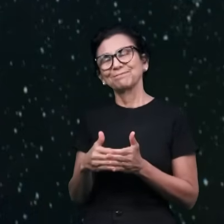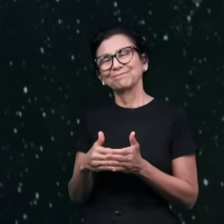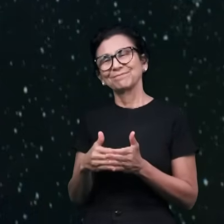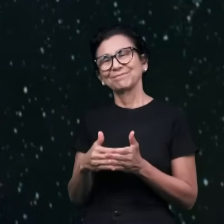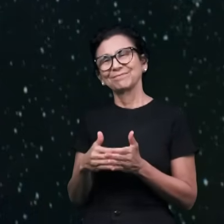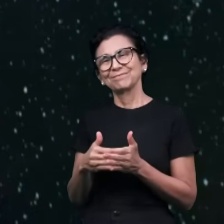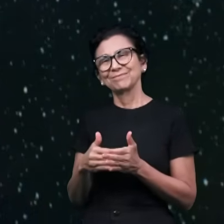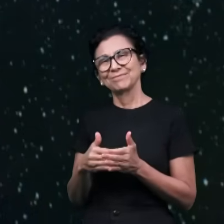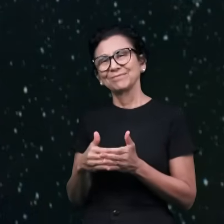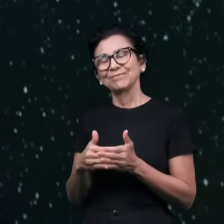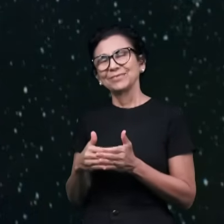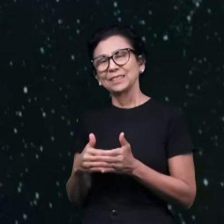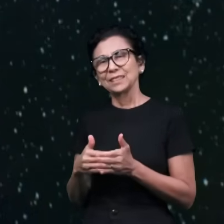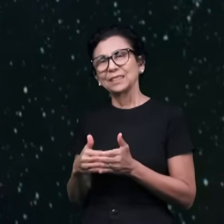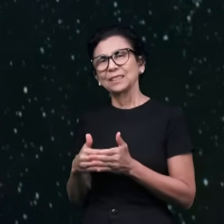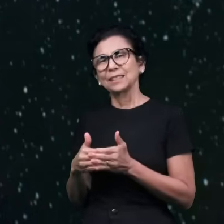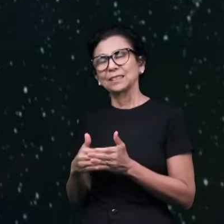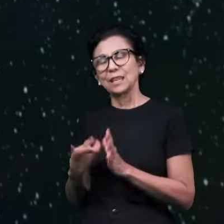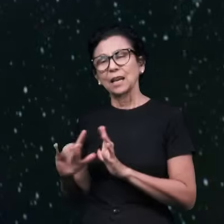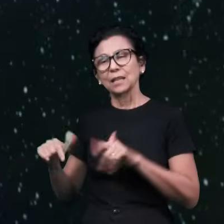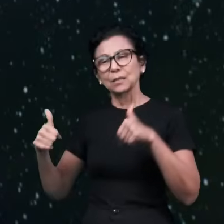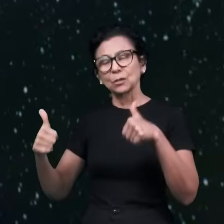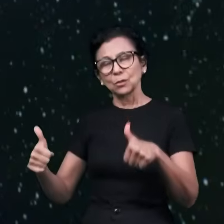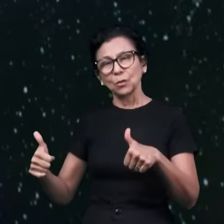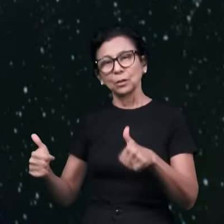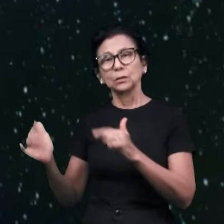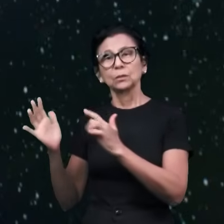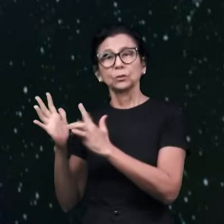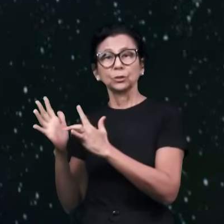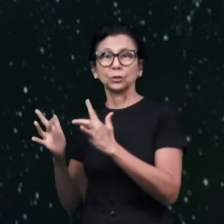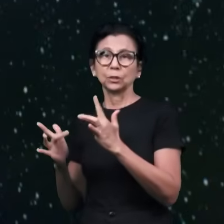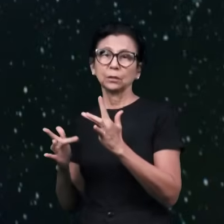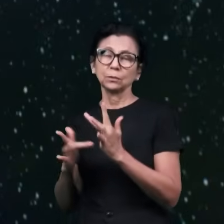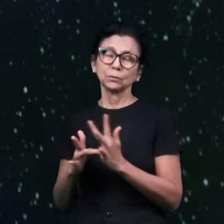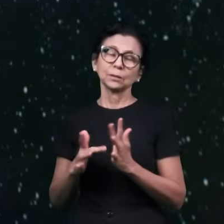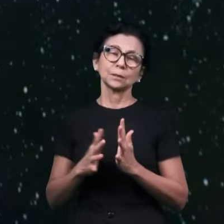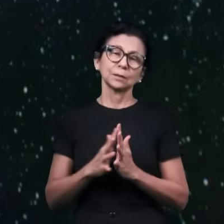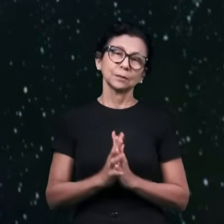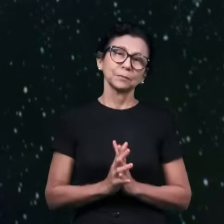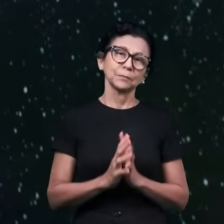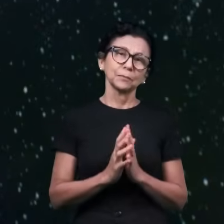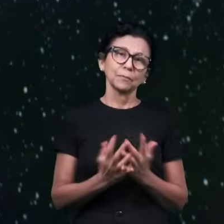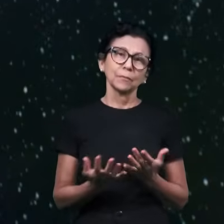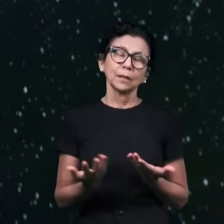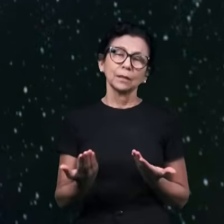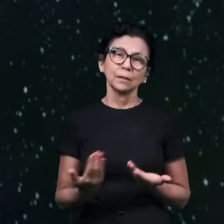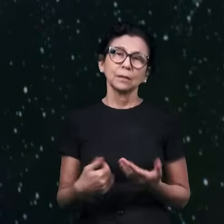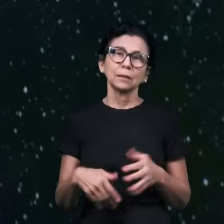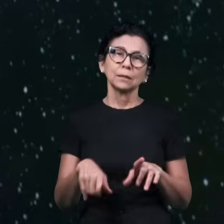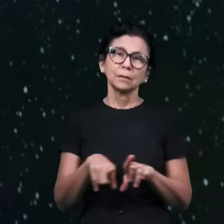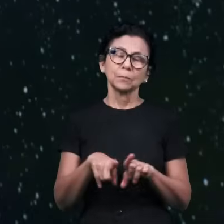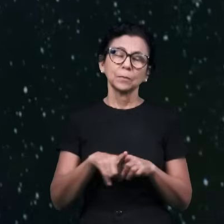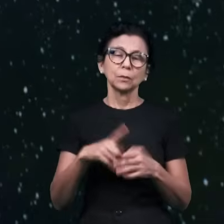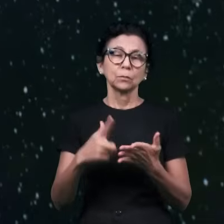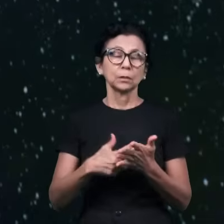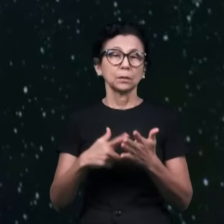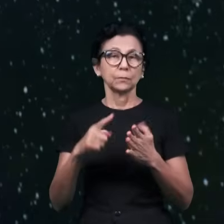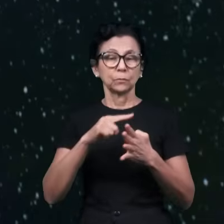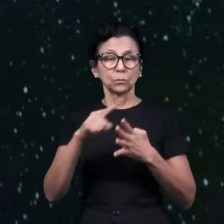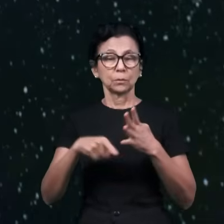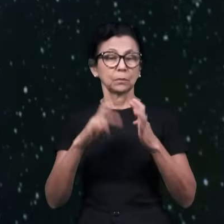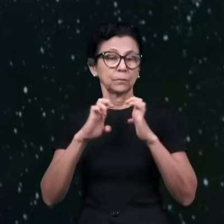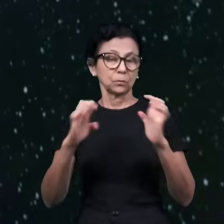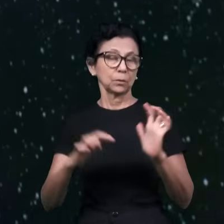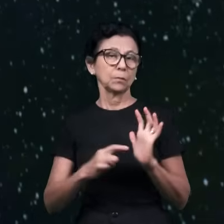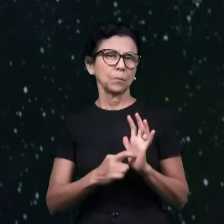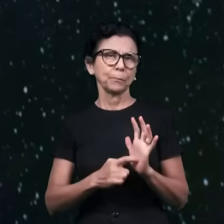está nessas designações, tudo que ele ensinou, da mesma forma como nos evangelhos. Claro que